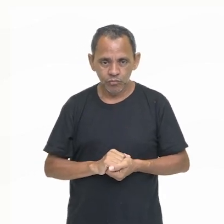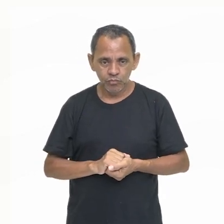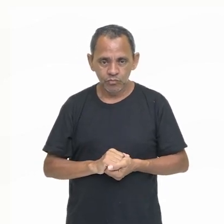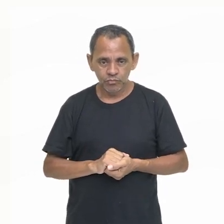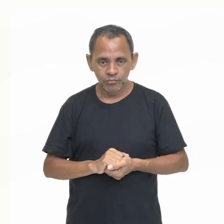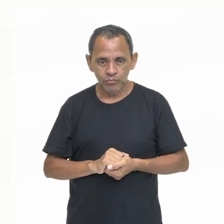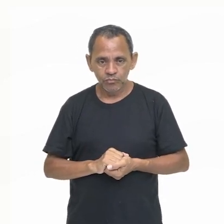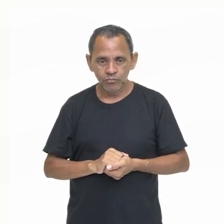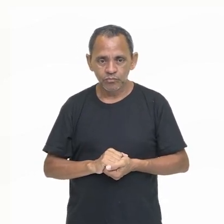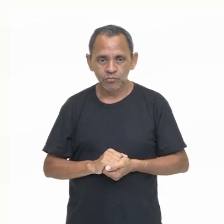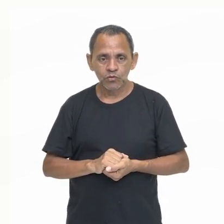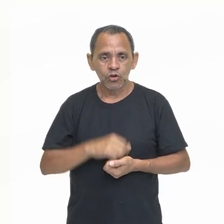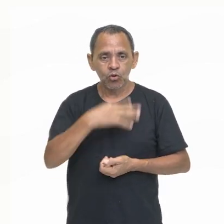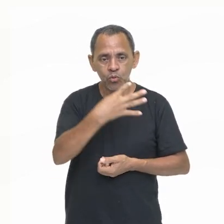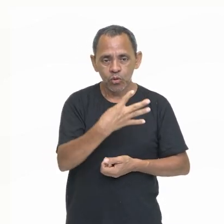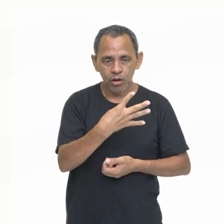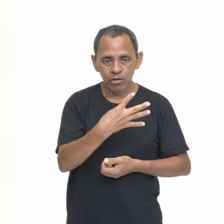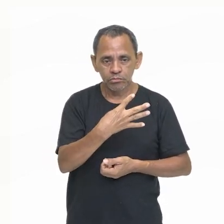por 100,